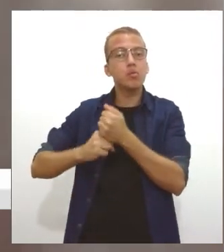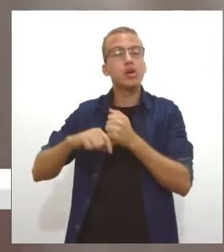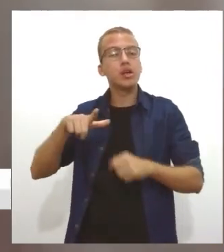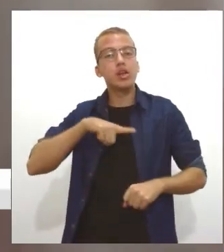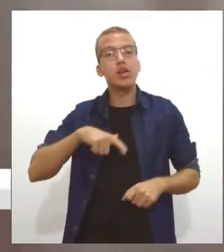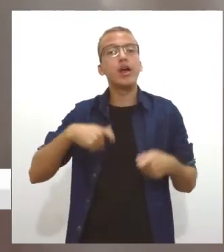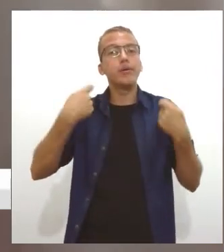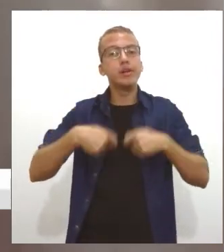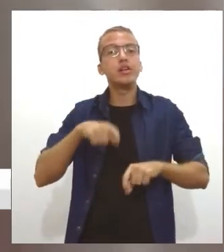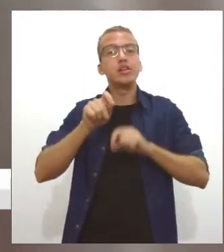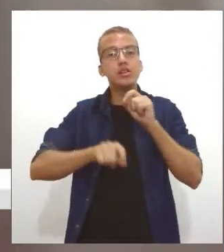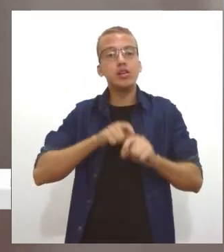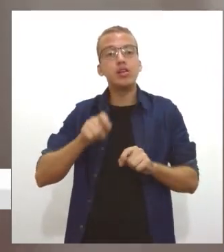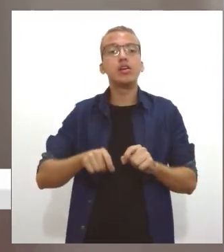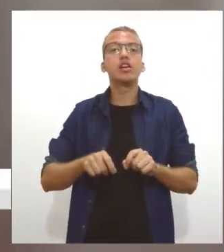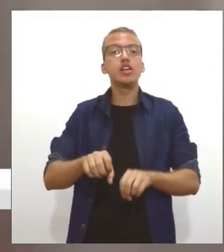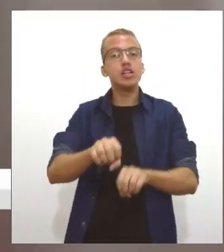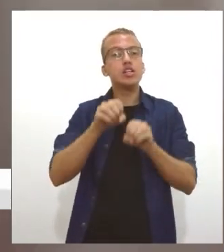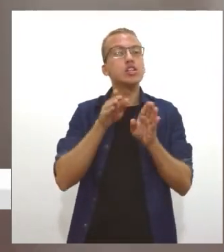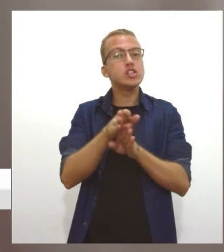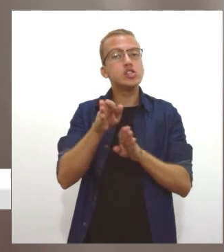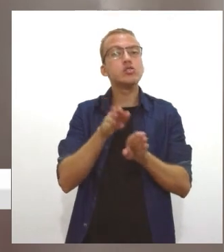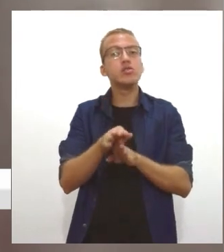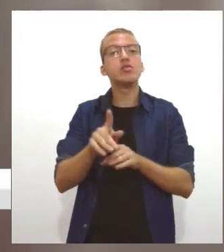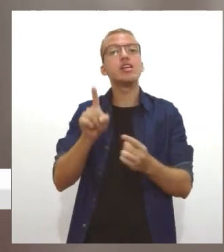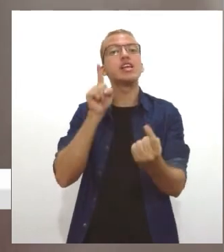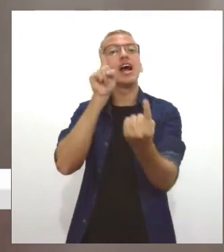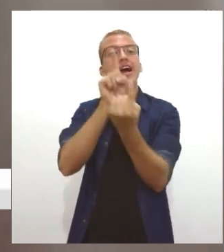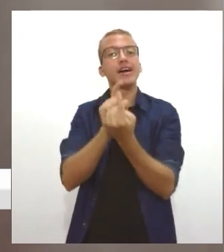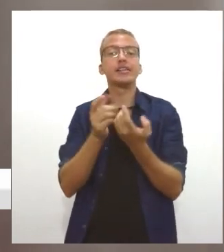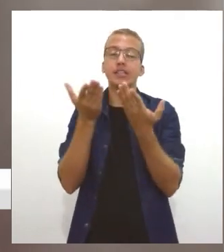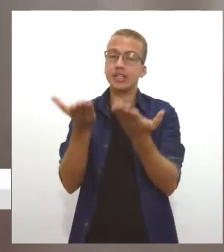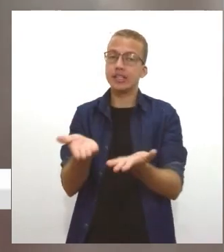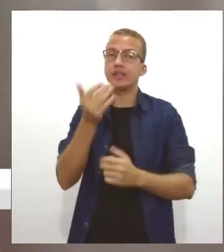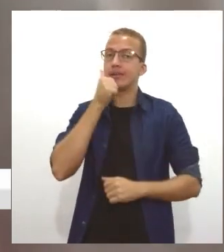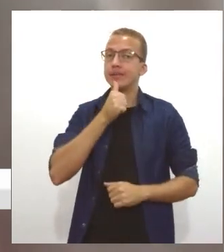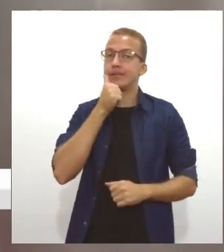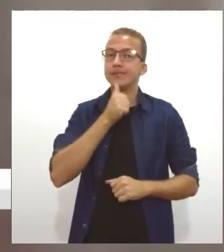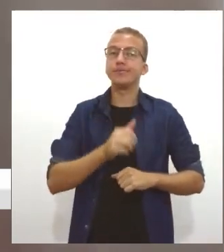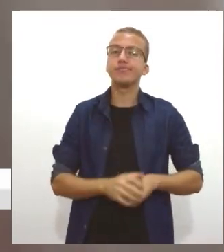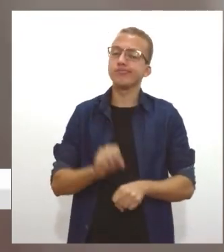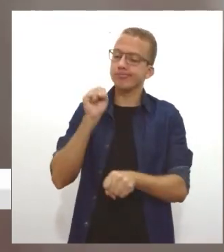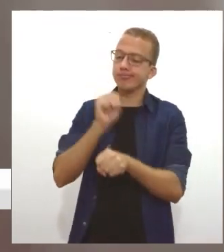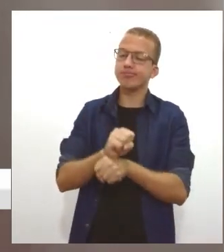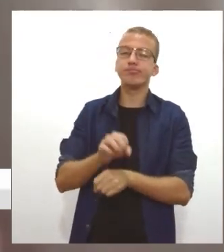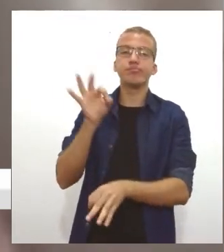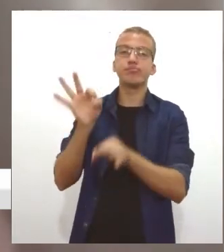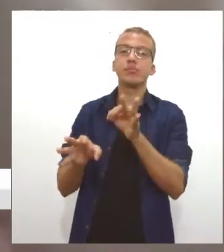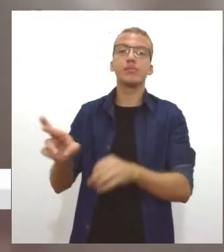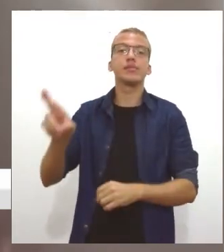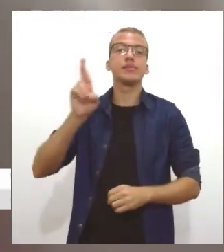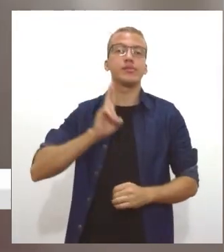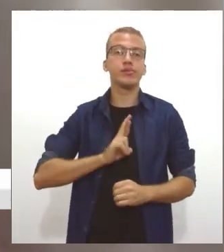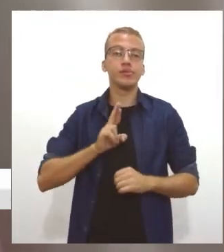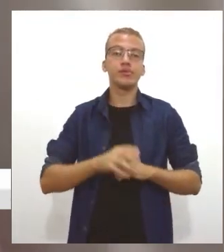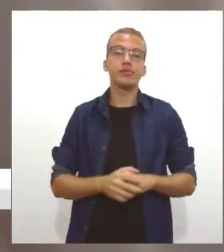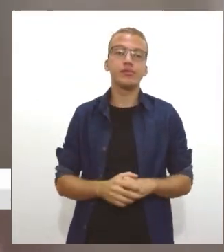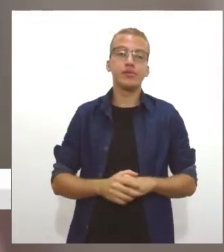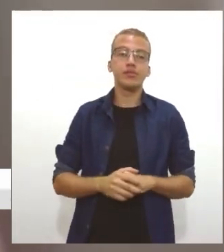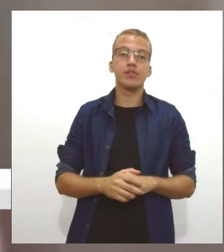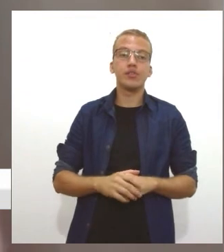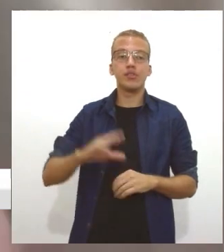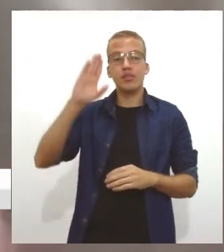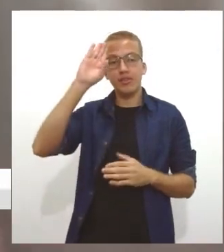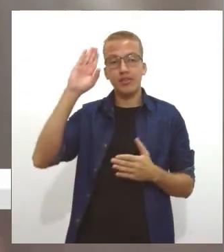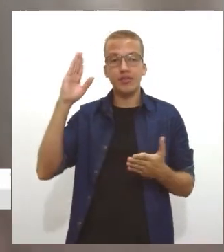instruir um fluxograma que atenda essas mulheres. Estamos aguardando o judiciário. Eu acredito que vai vir com a ressalva, a gente não vai